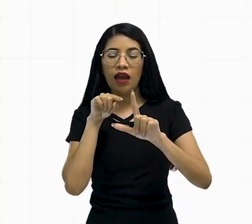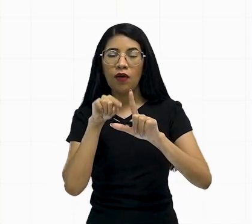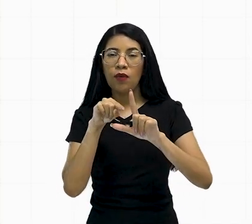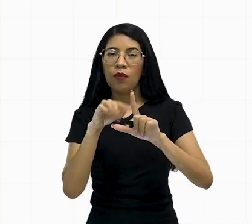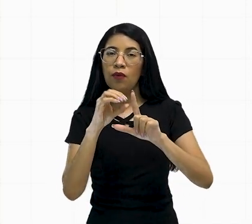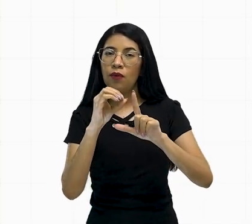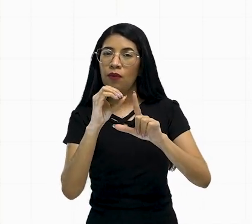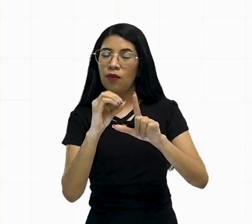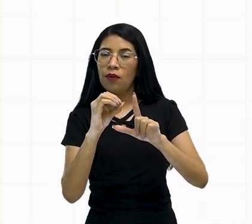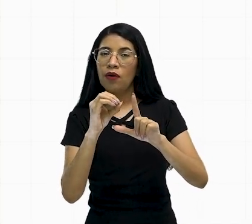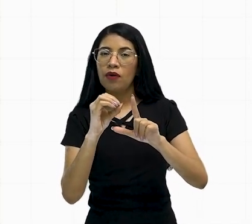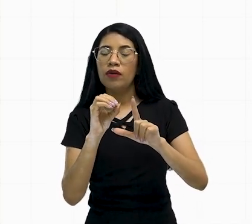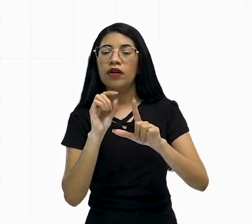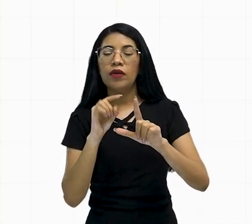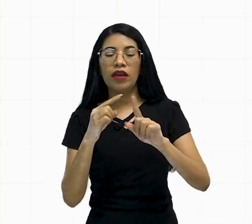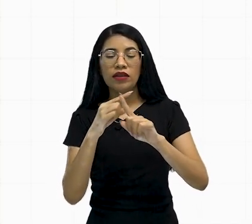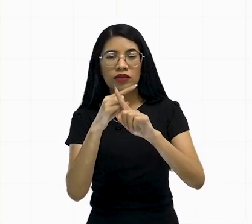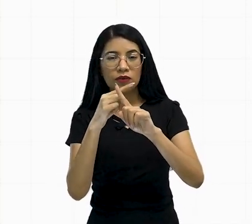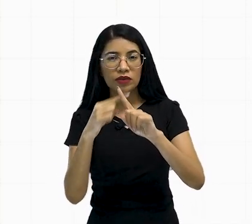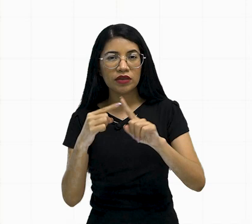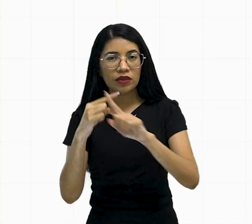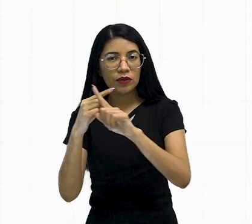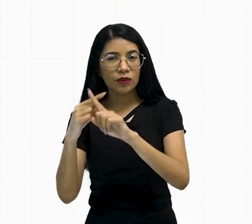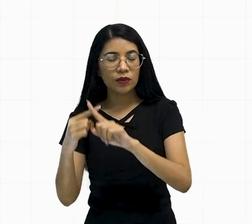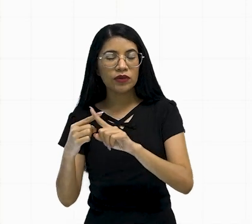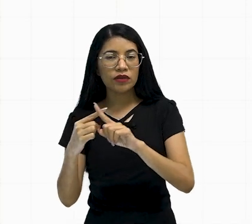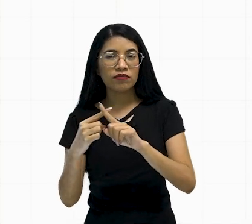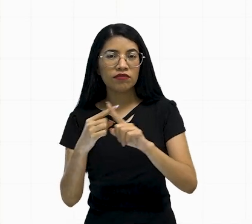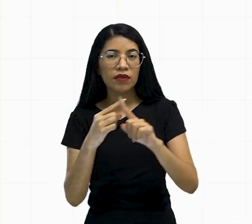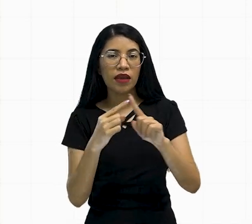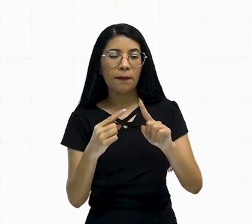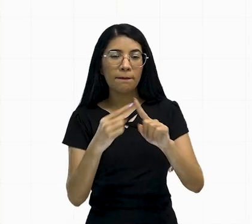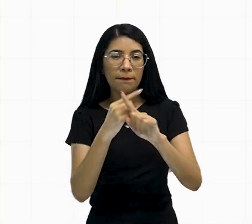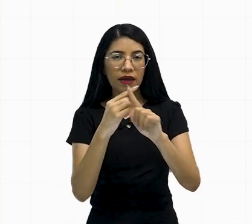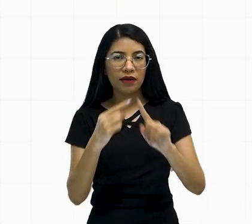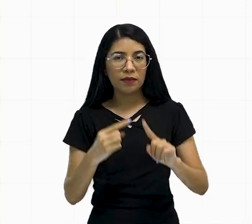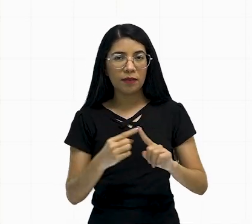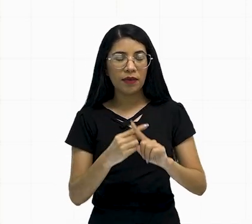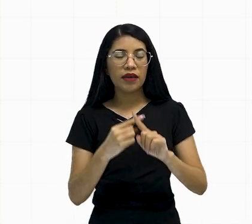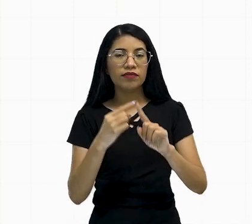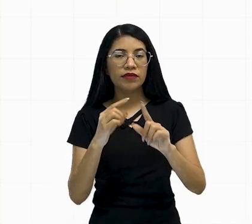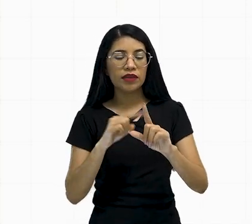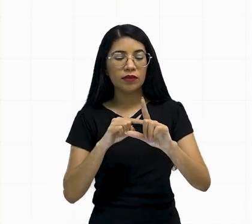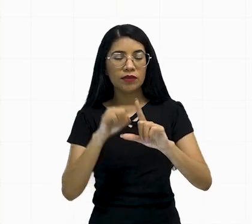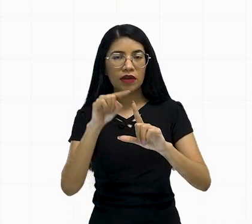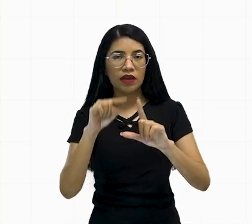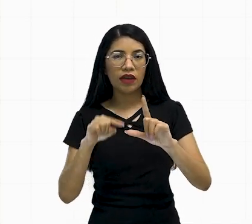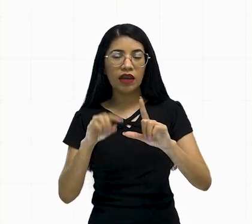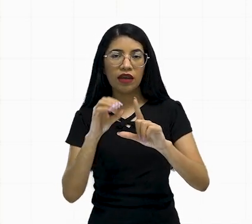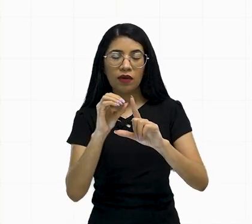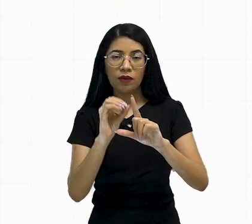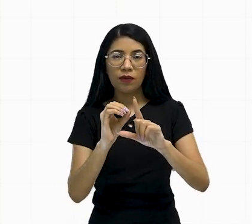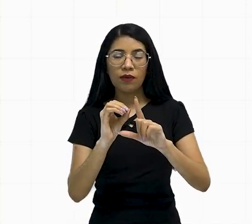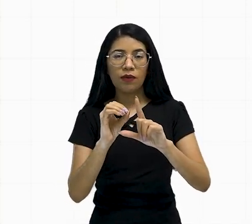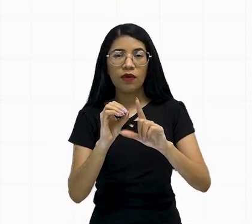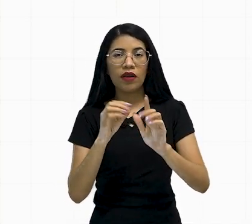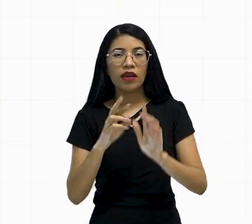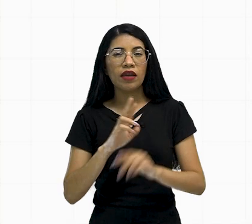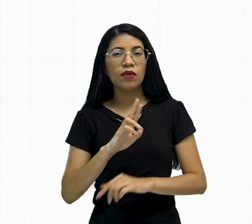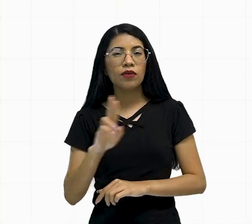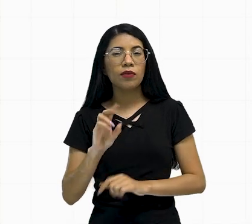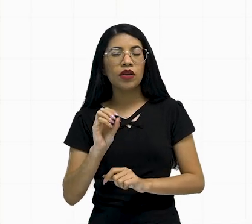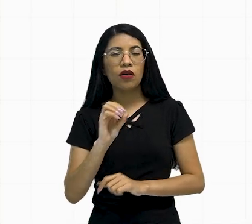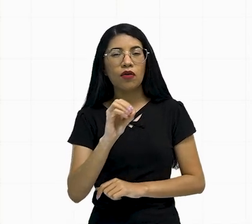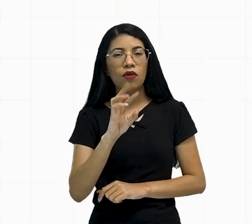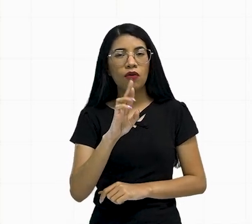ponto O, tá? É justamente o ponto de interseção das 3 alturas. E ele é o